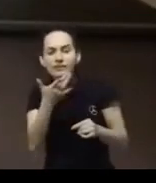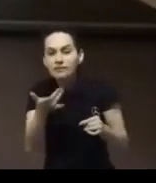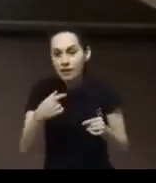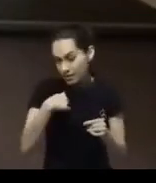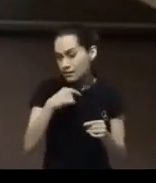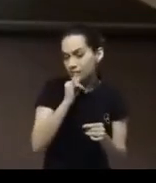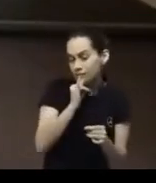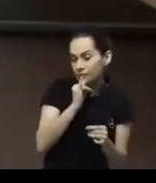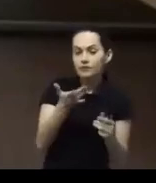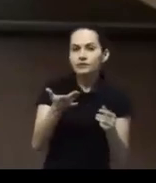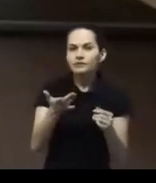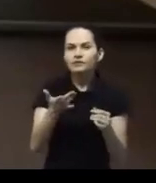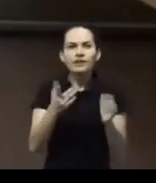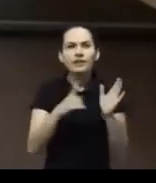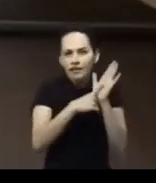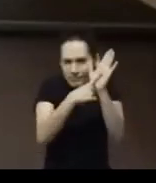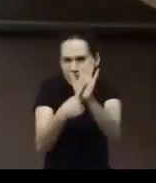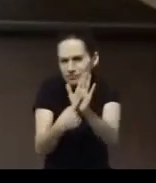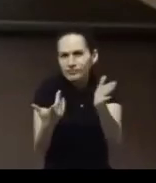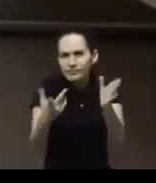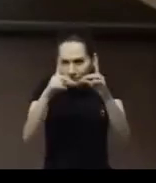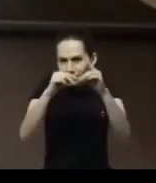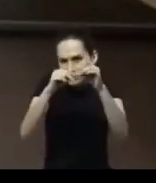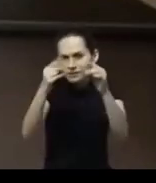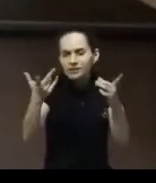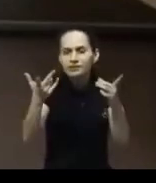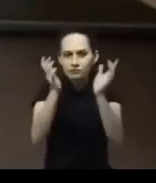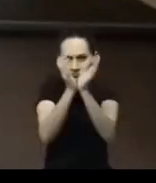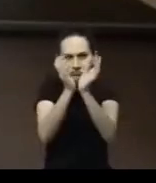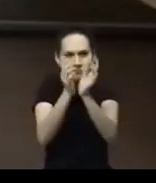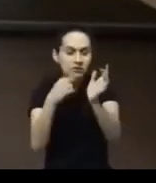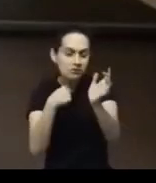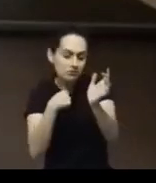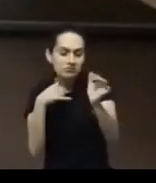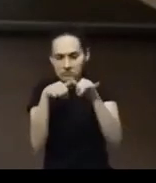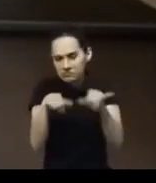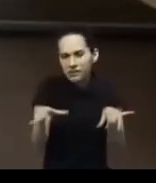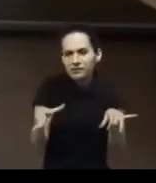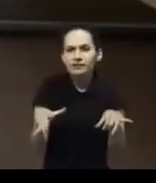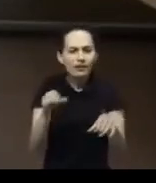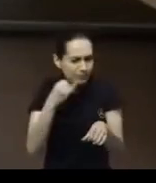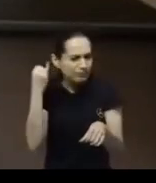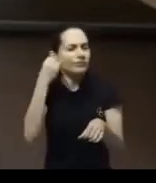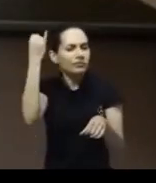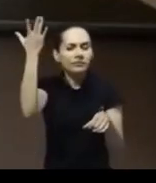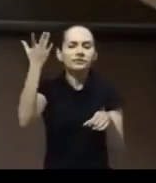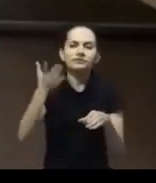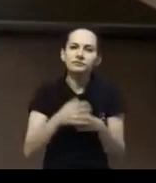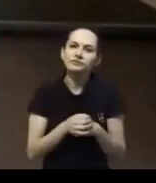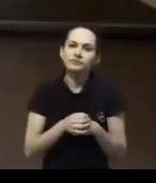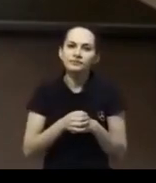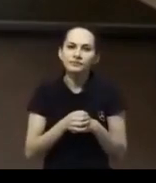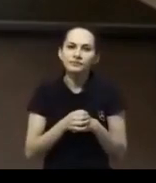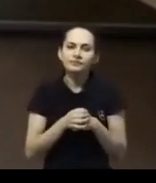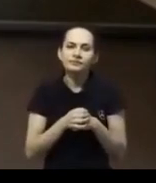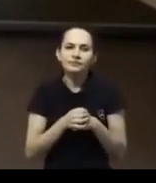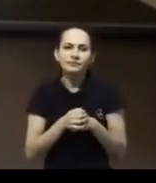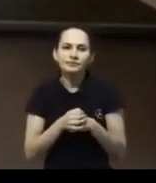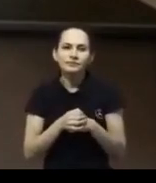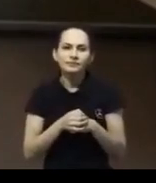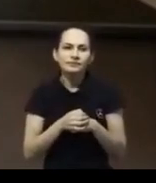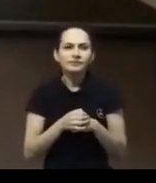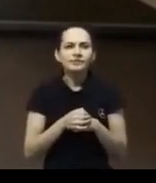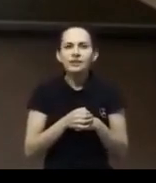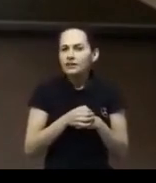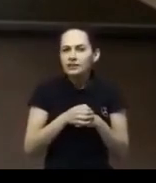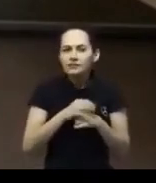eu representava a empresa onde eu estava. Isso era, para mim, muito importante. E, então, esse amor